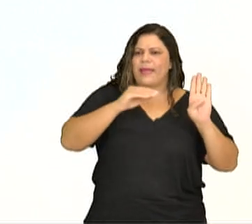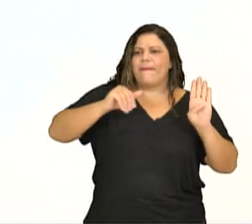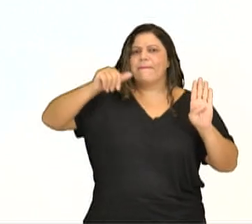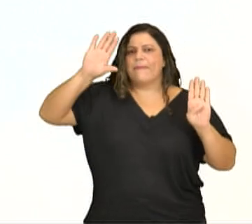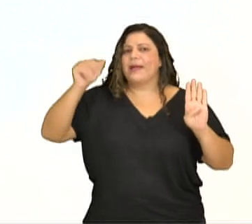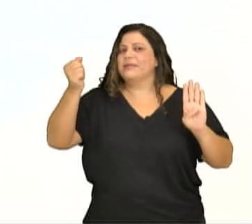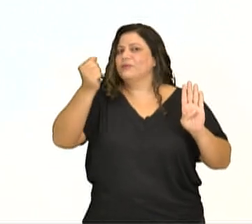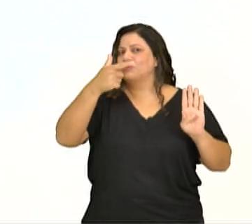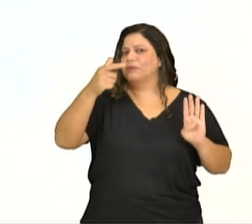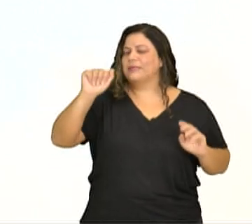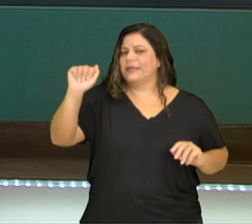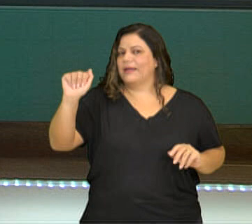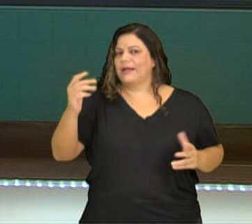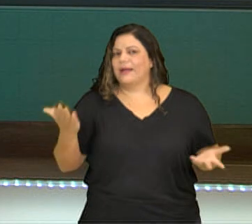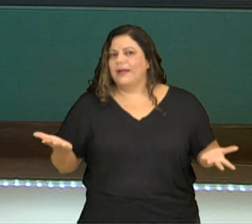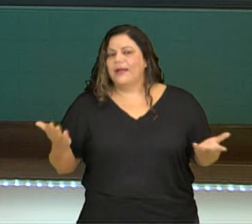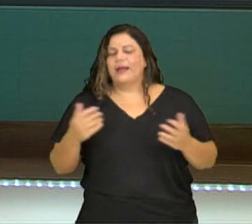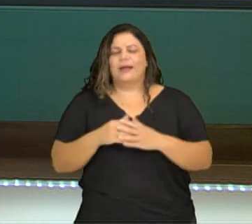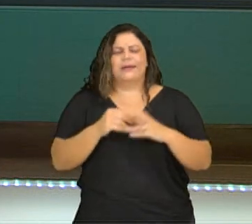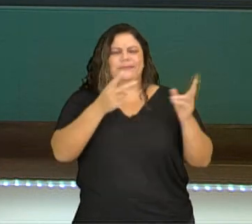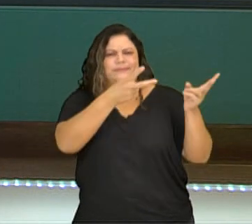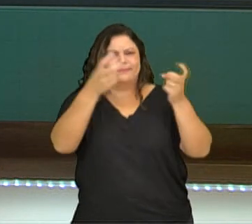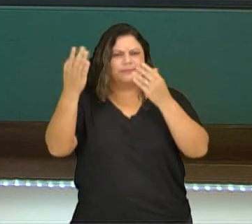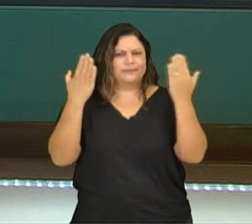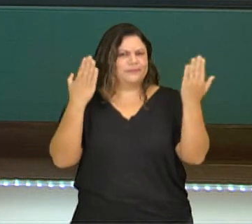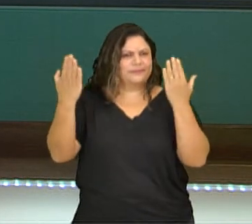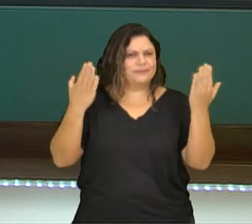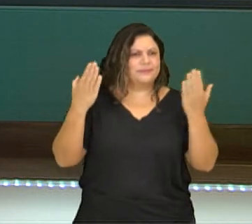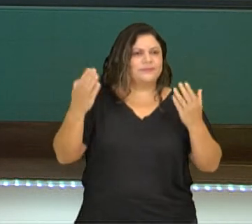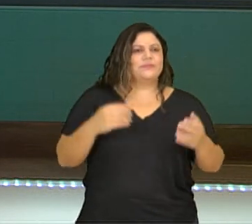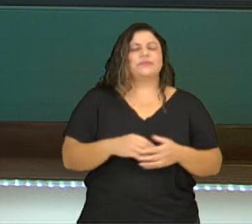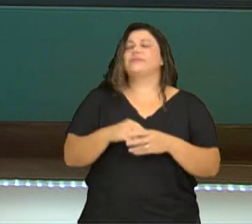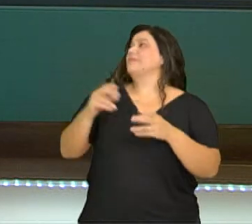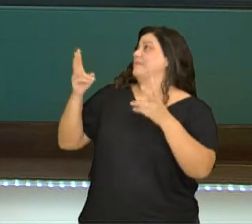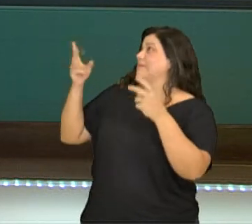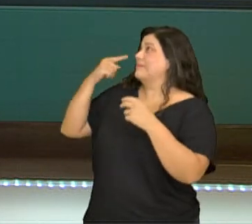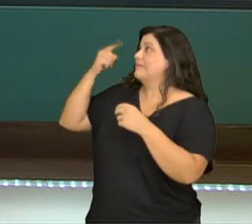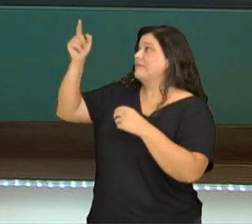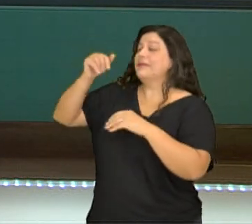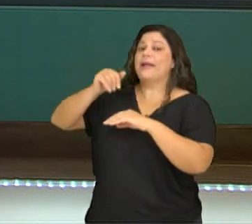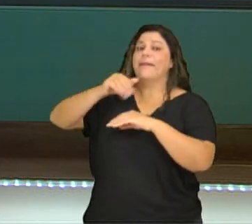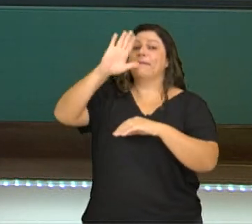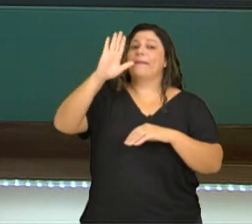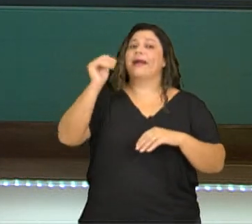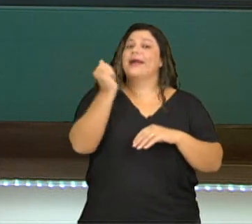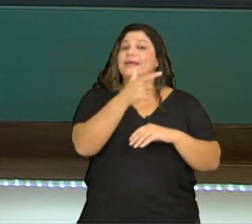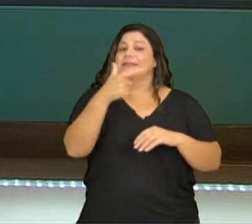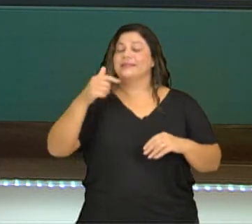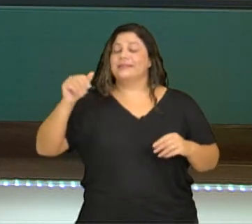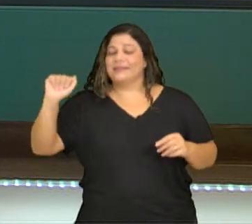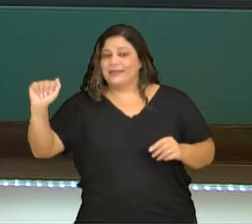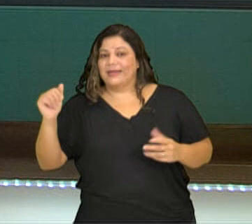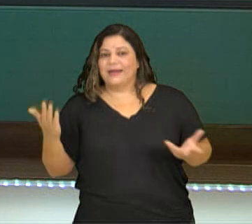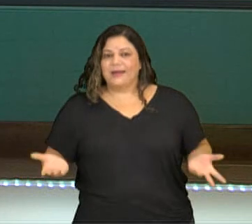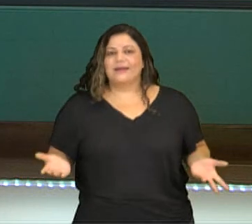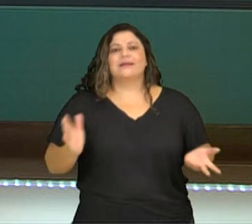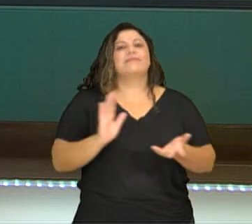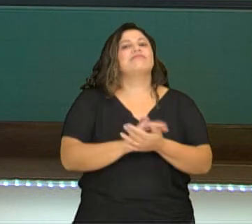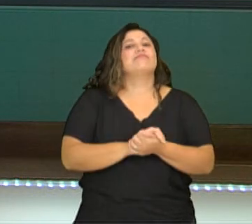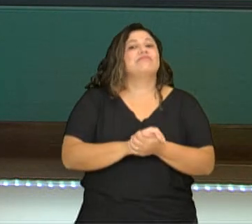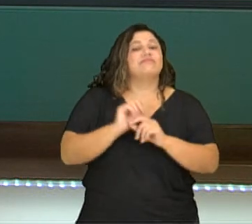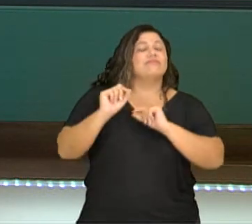dupla A? Prestem bem atenção nessa frase, ó. Fez a mais que a dupla A.